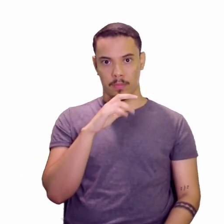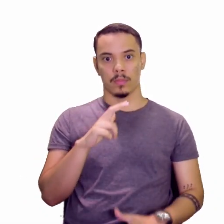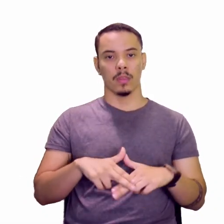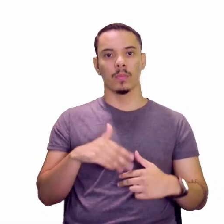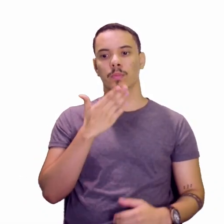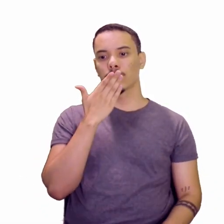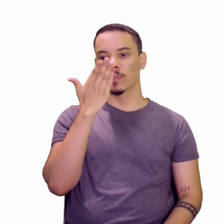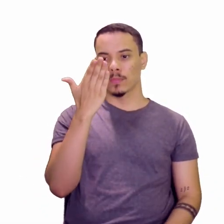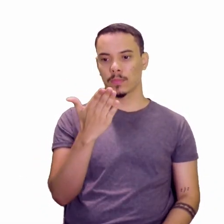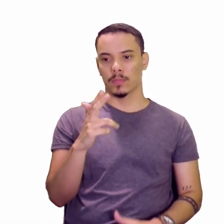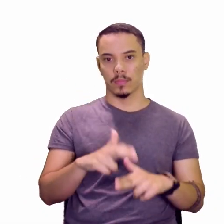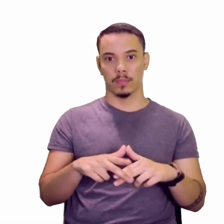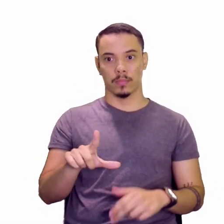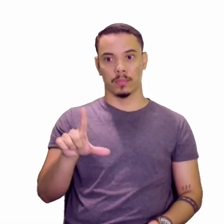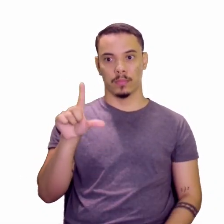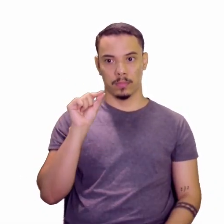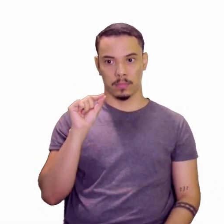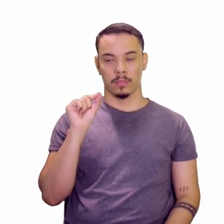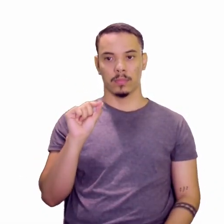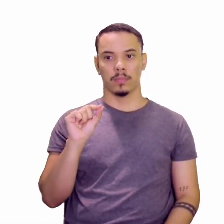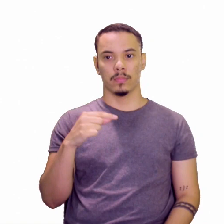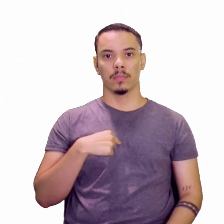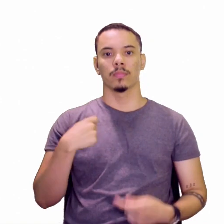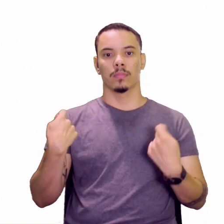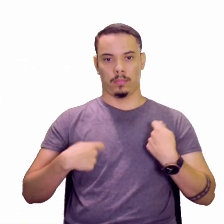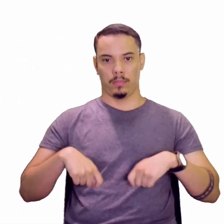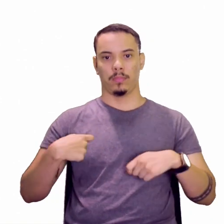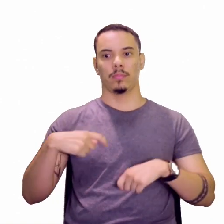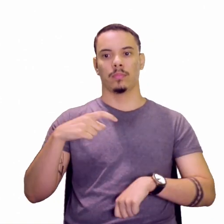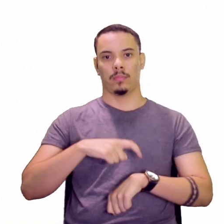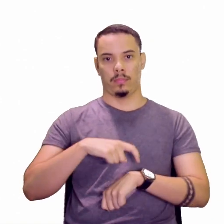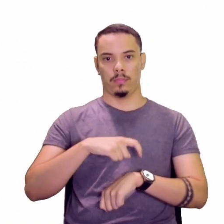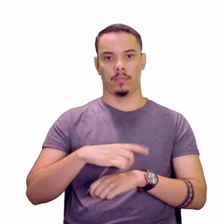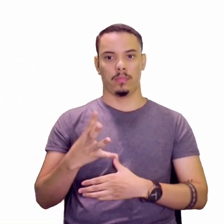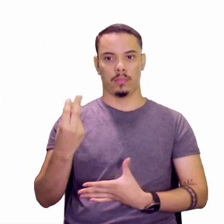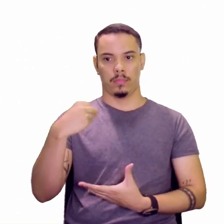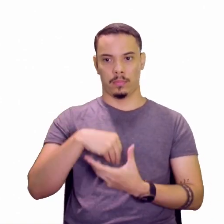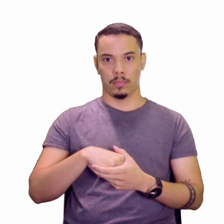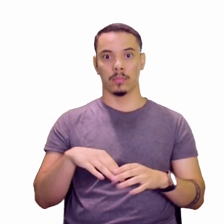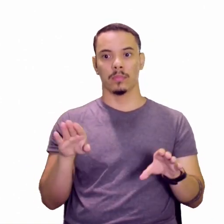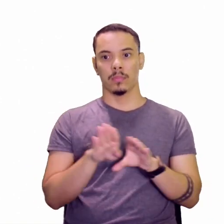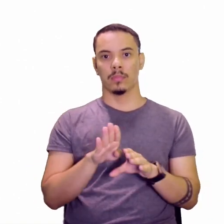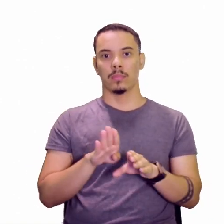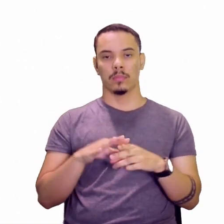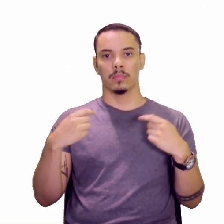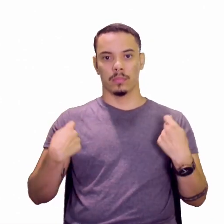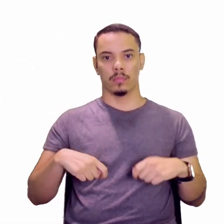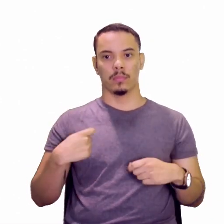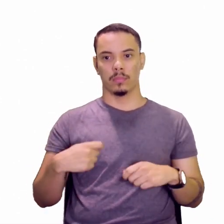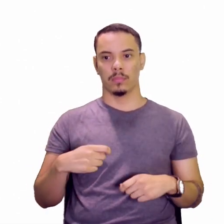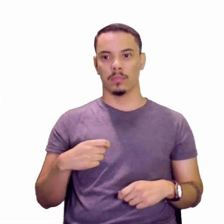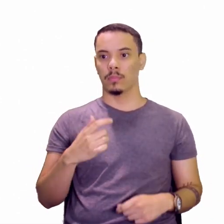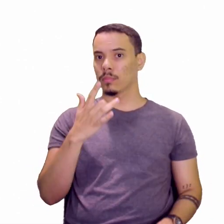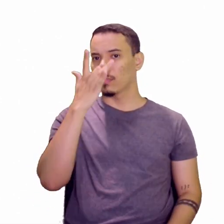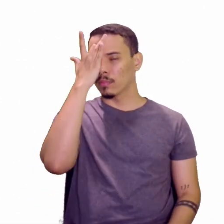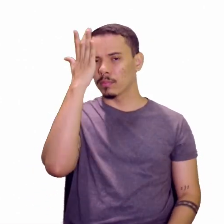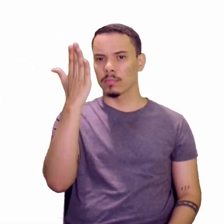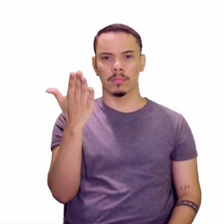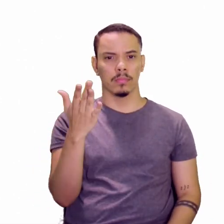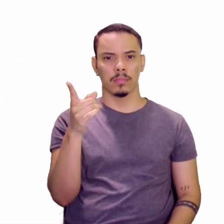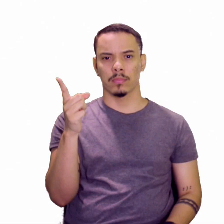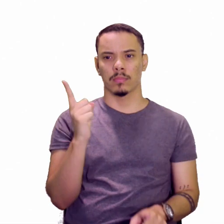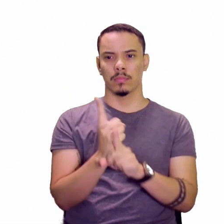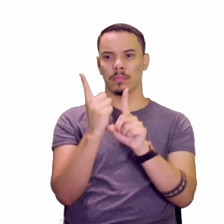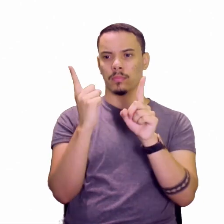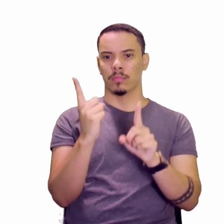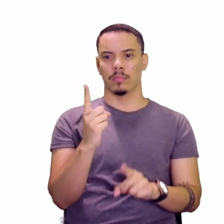pedindo. Então, eu prefiro aqui, ó, preciso do tempo no trecho 1 e do tempo no trecho 2. Ficou fácil, né, Décio, olhando para cá? Justamente,